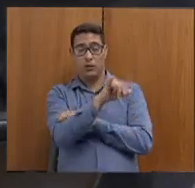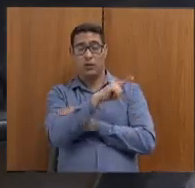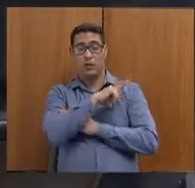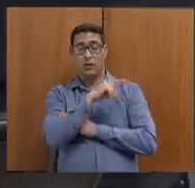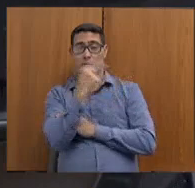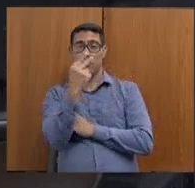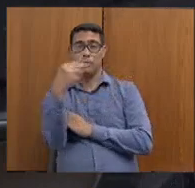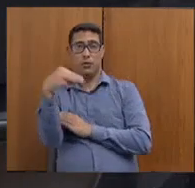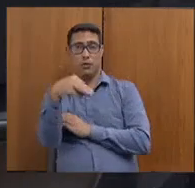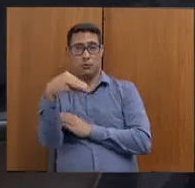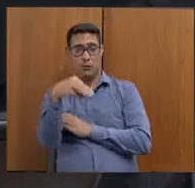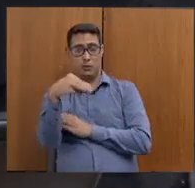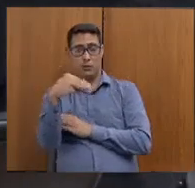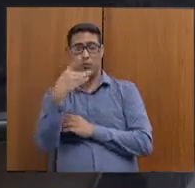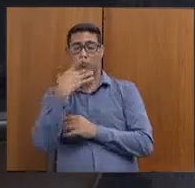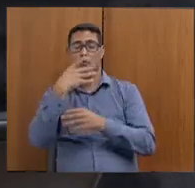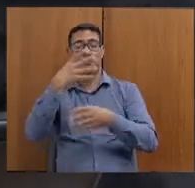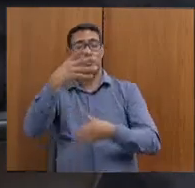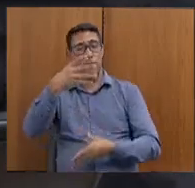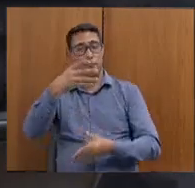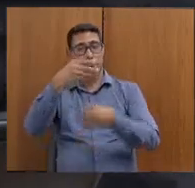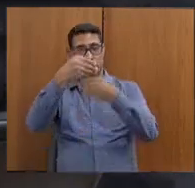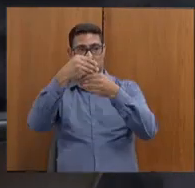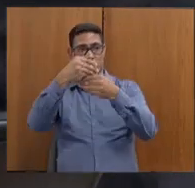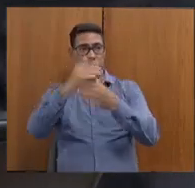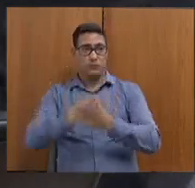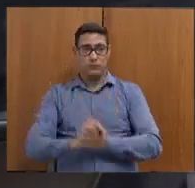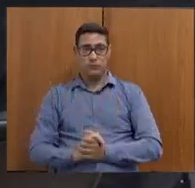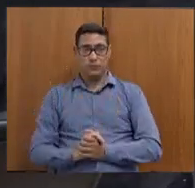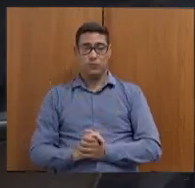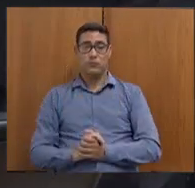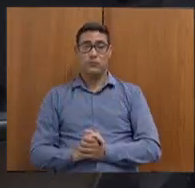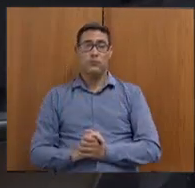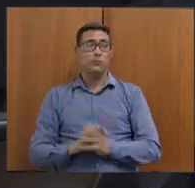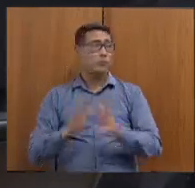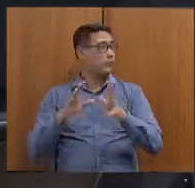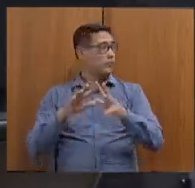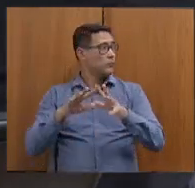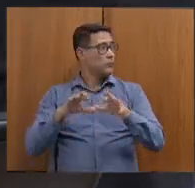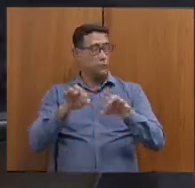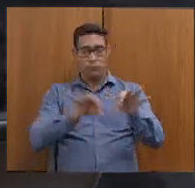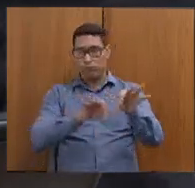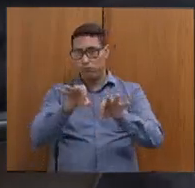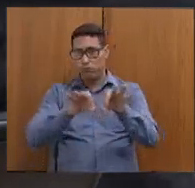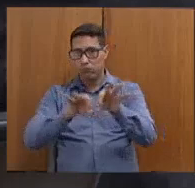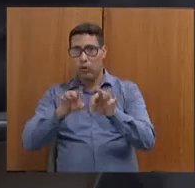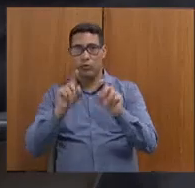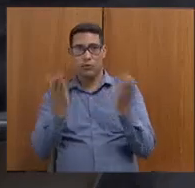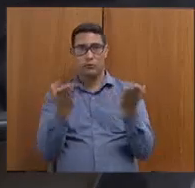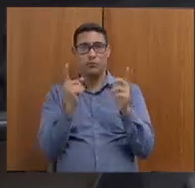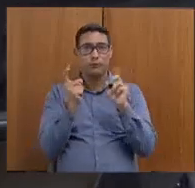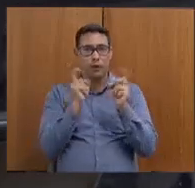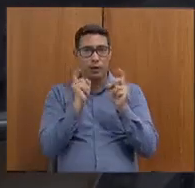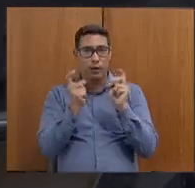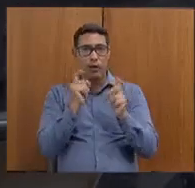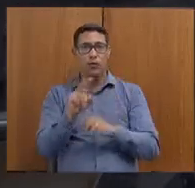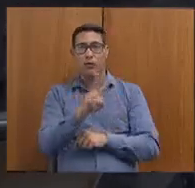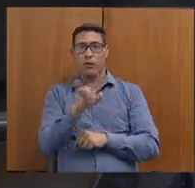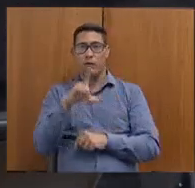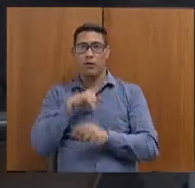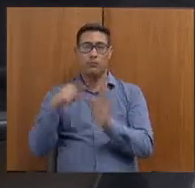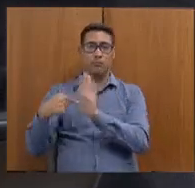minutos para suas considerações finais. Os requerimentos decorrentes desta reunião deverão ser